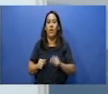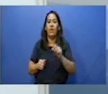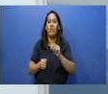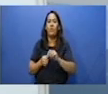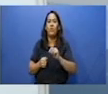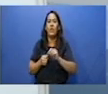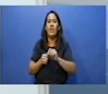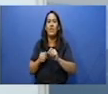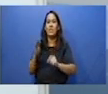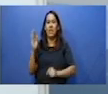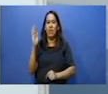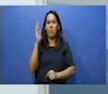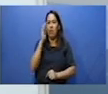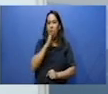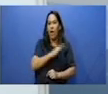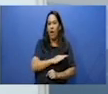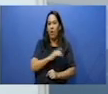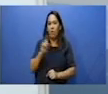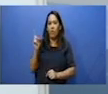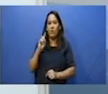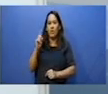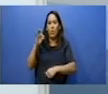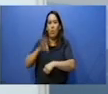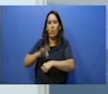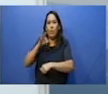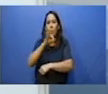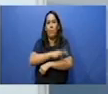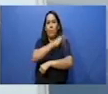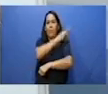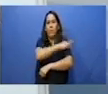o G, o R, o I,